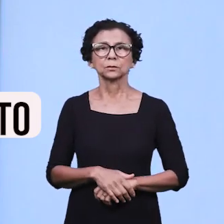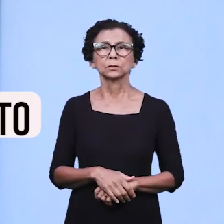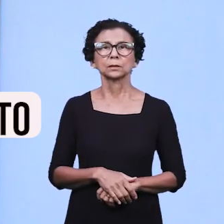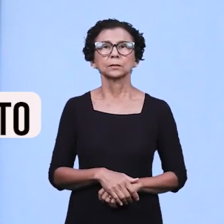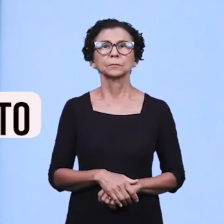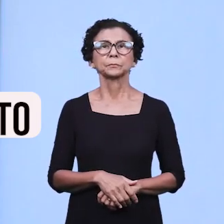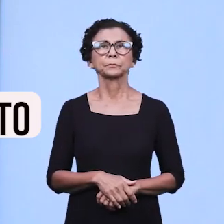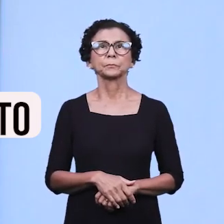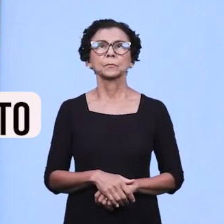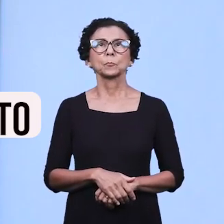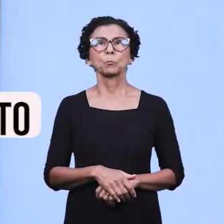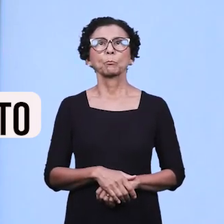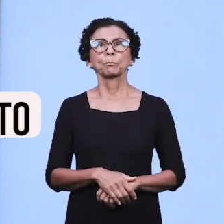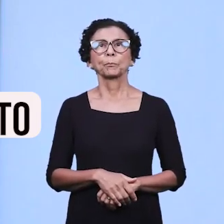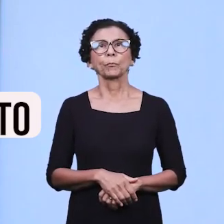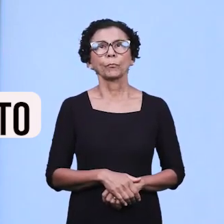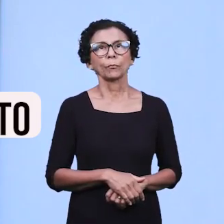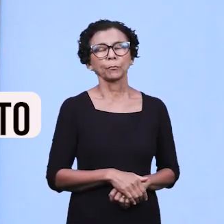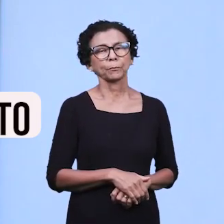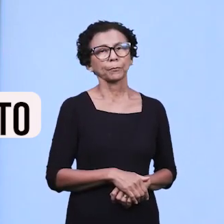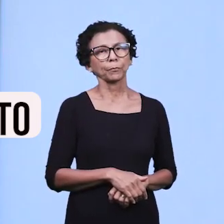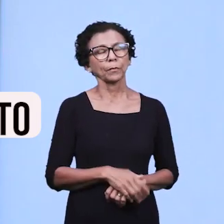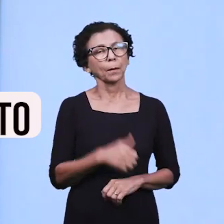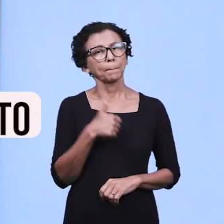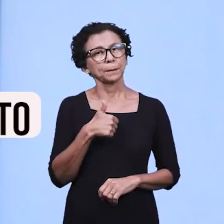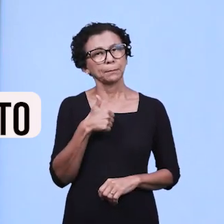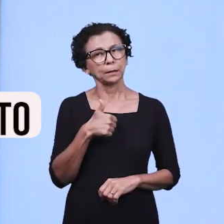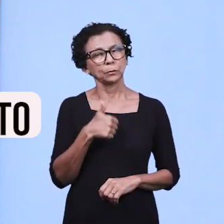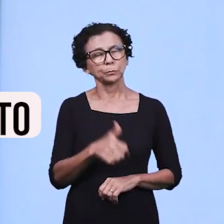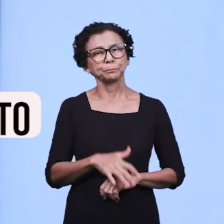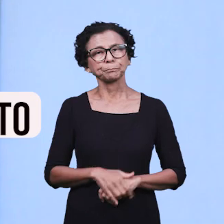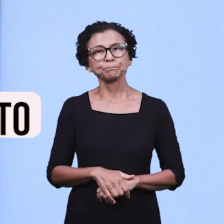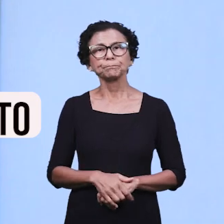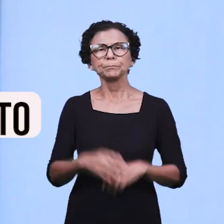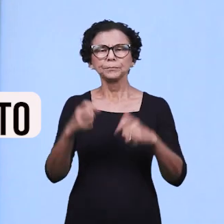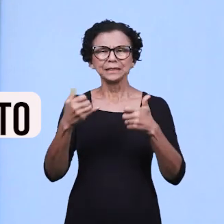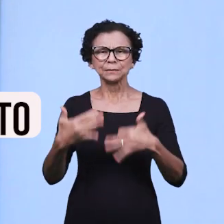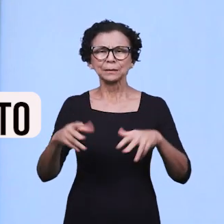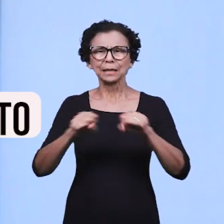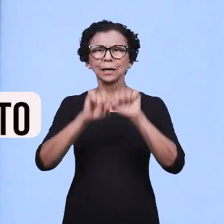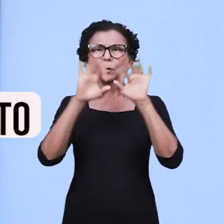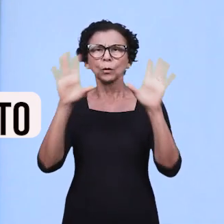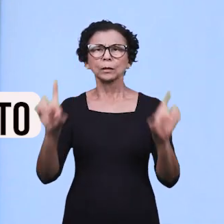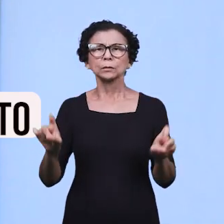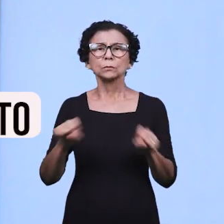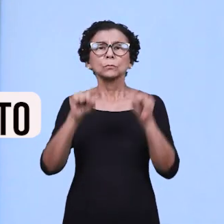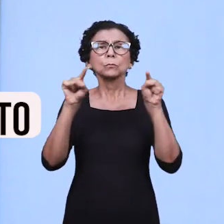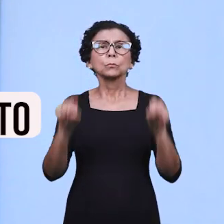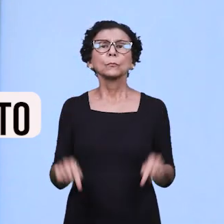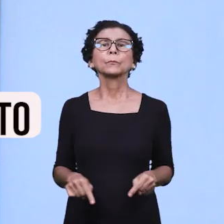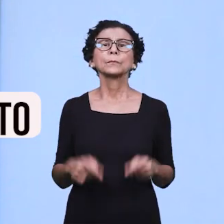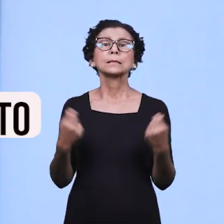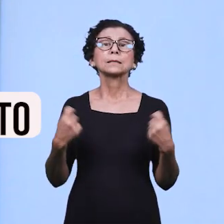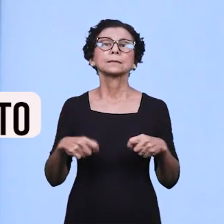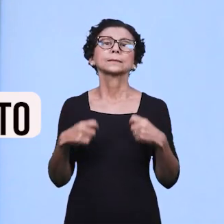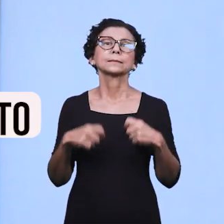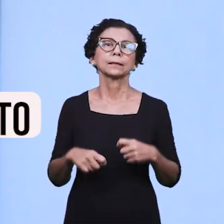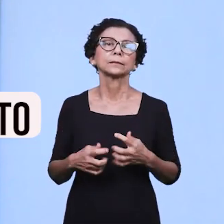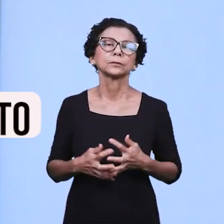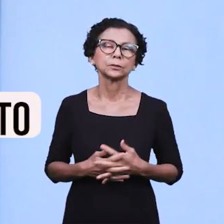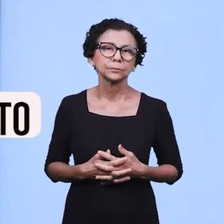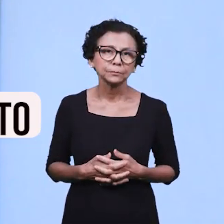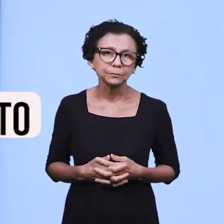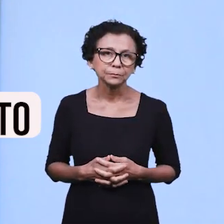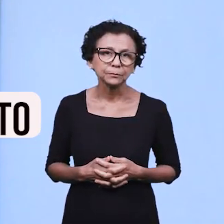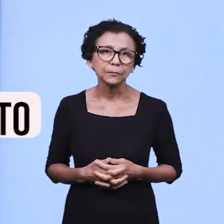estudante. Então, como nós falamos no início, a primeira coisa é definir com clareza qual é esta necessidade. E